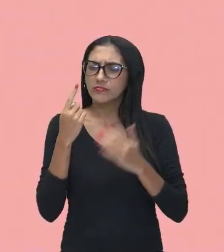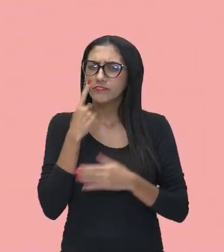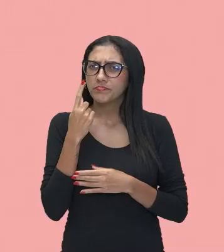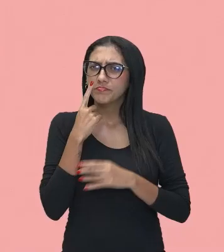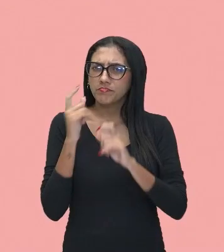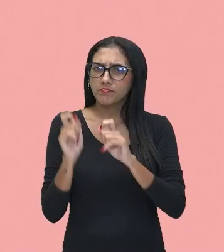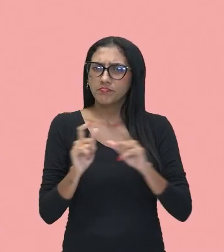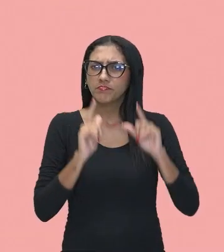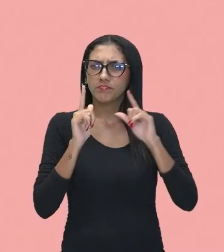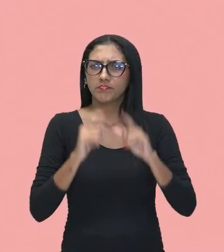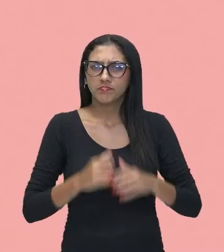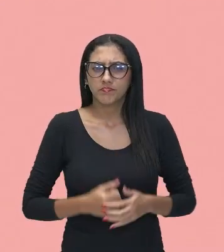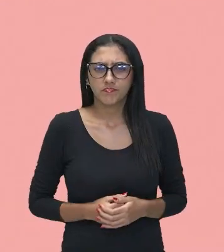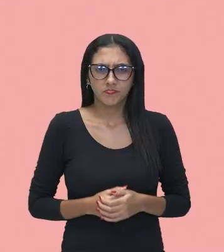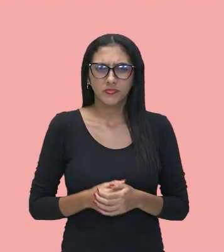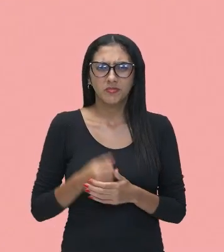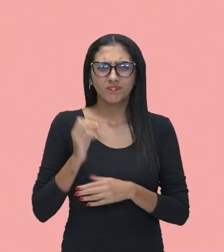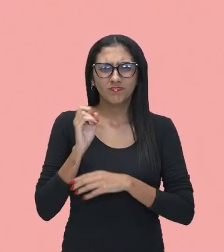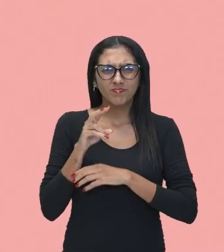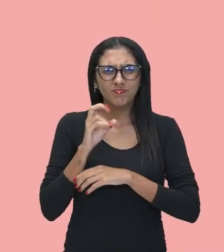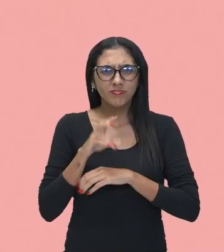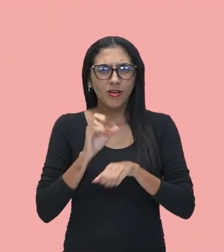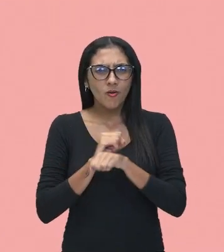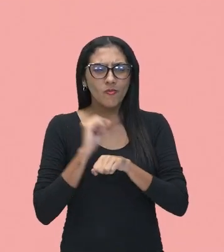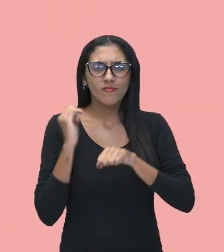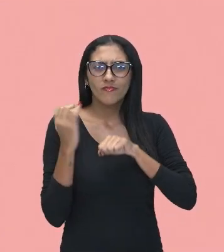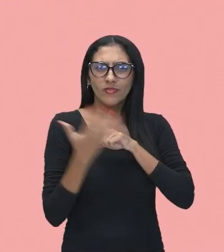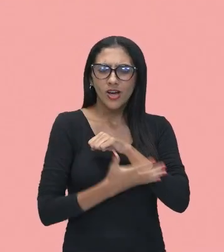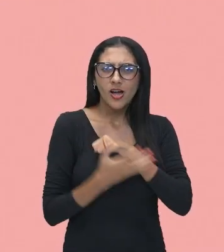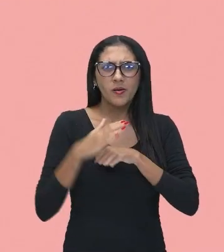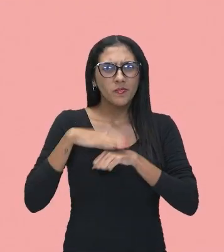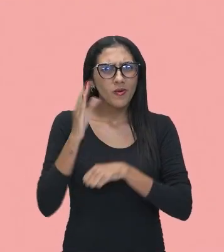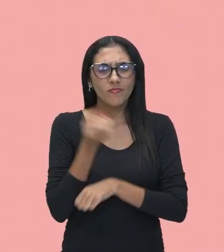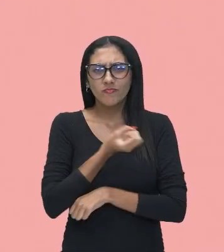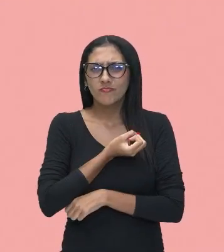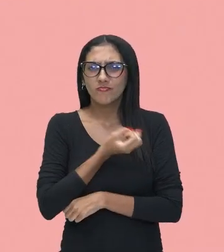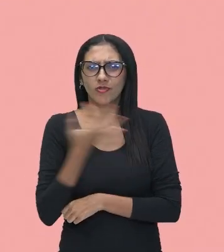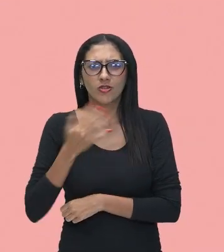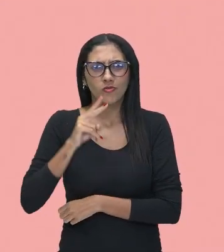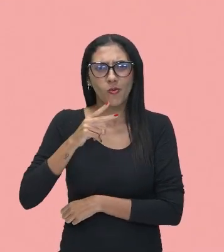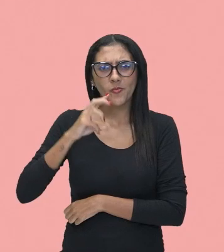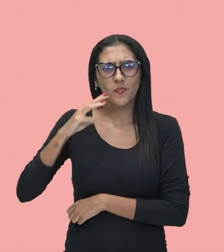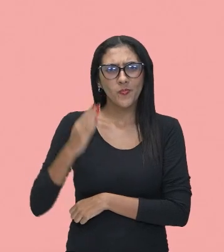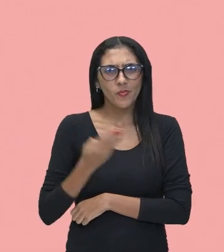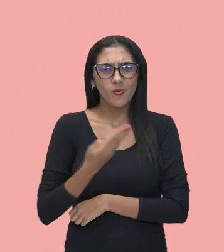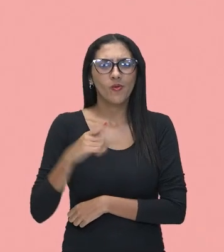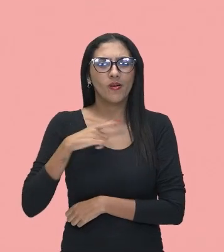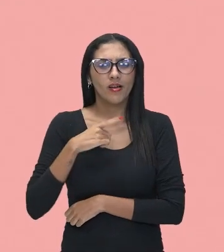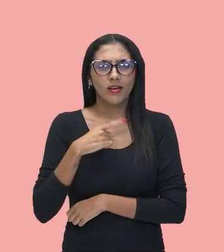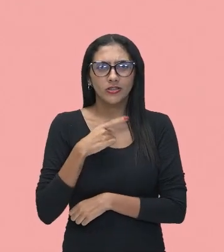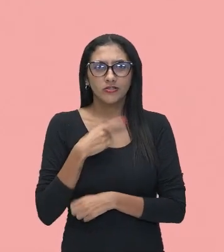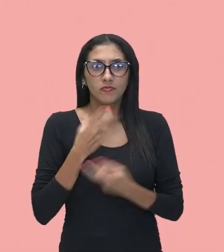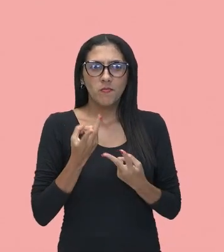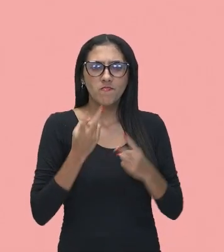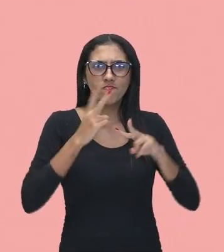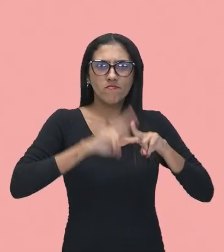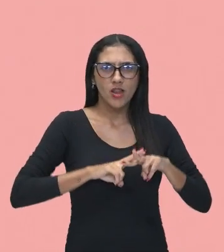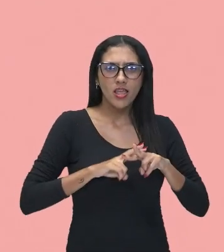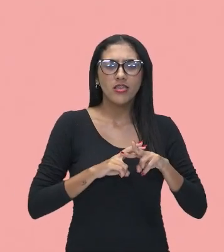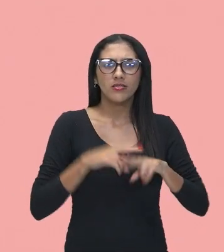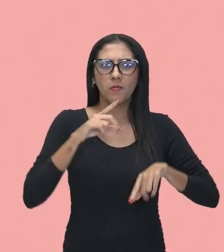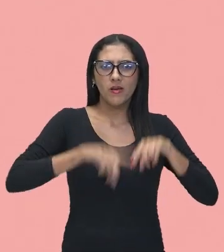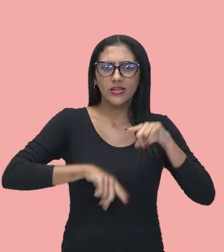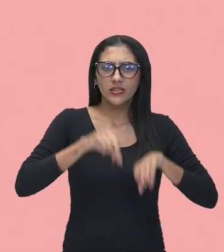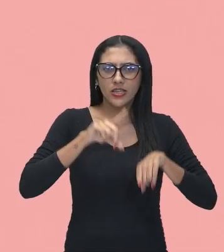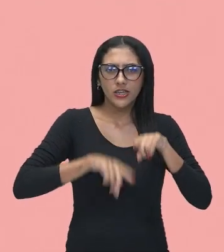notícia. Contaminados com Covid-19, mais de 2 toneladas de máscara foi apreendido pela Polícia Federal e